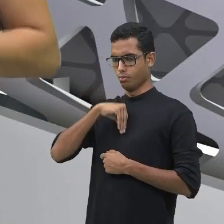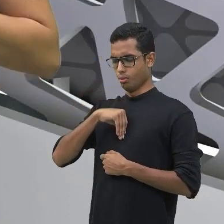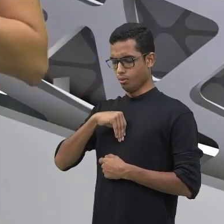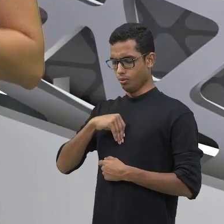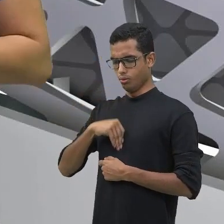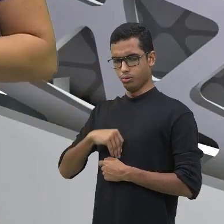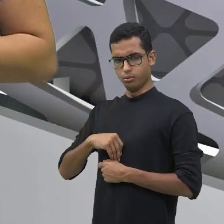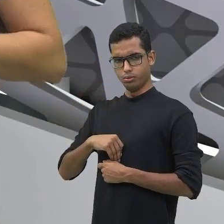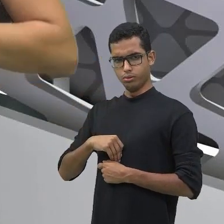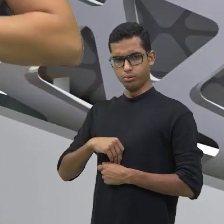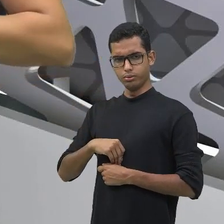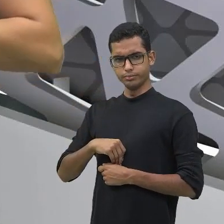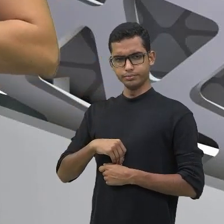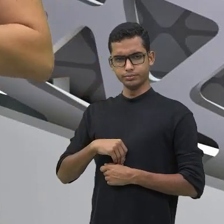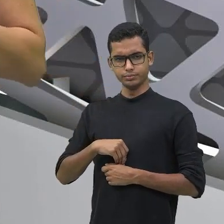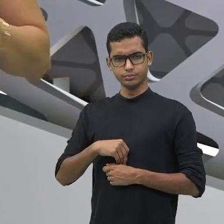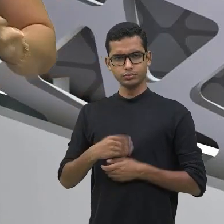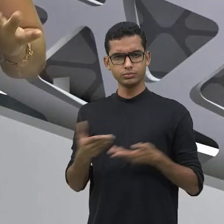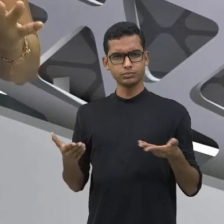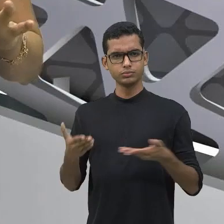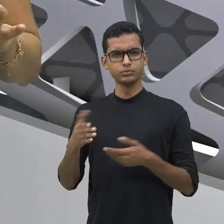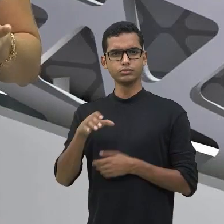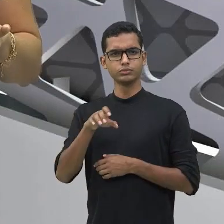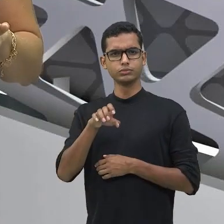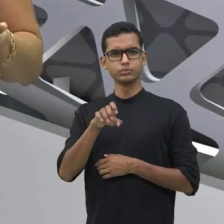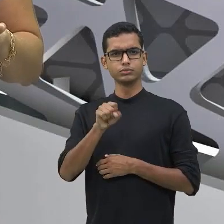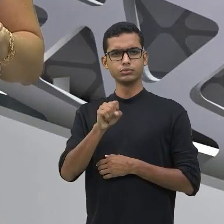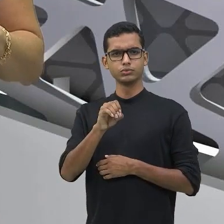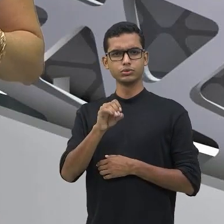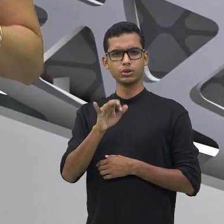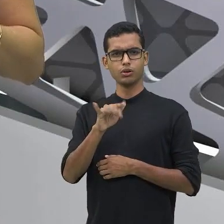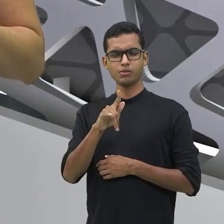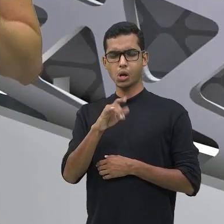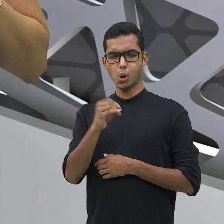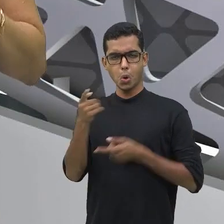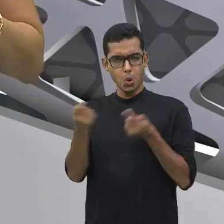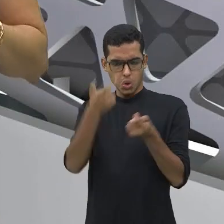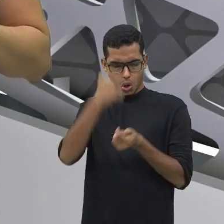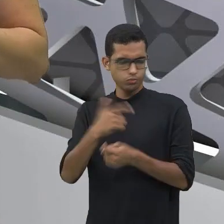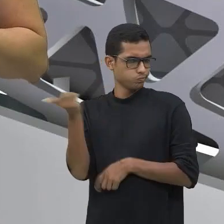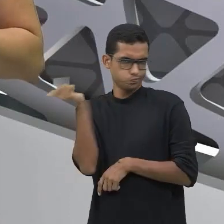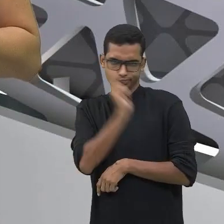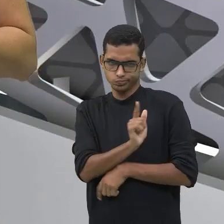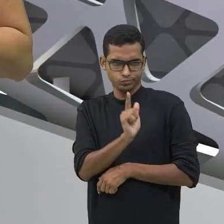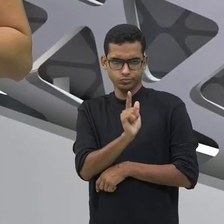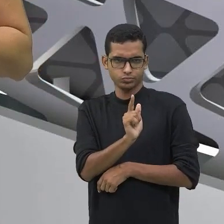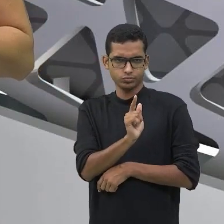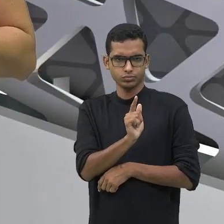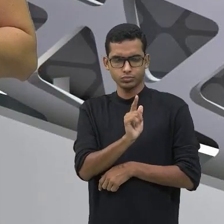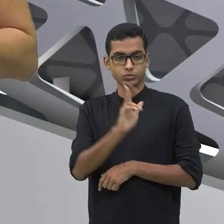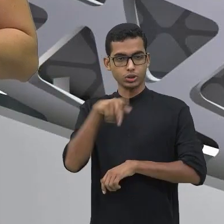esôfago. Chegou no esôfago, eu não controlo mais, né? Tá? A partir aqui do esôfago é o